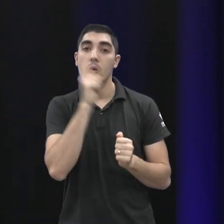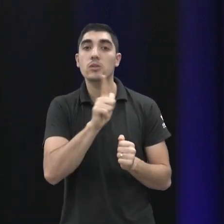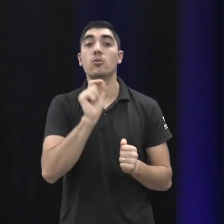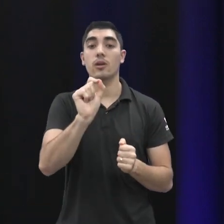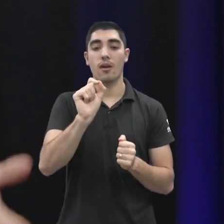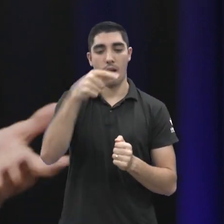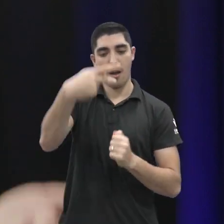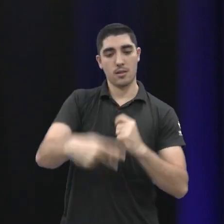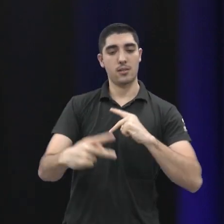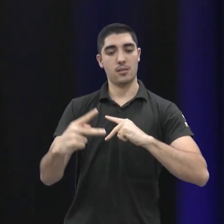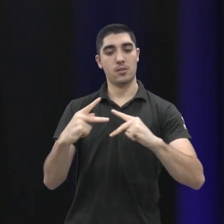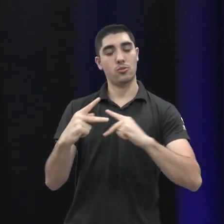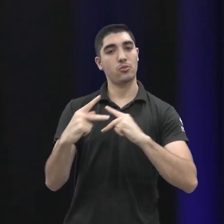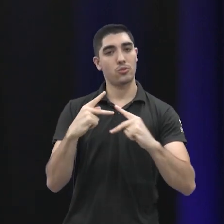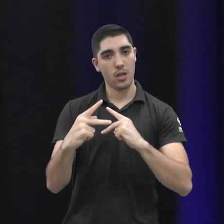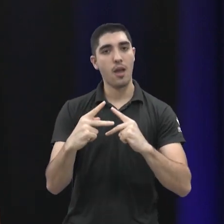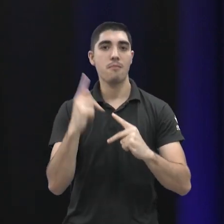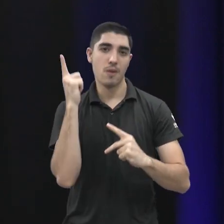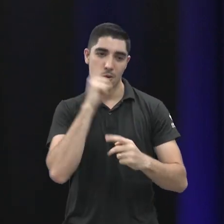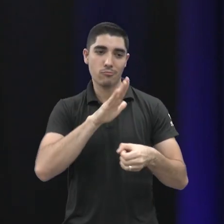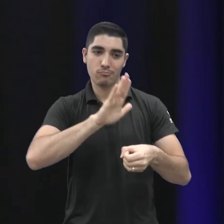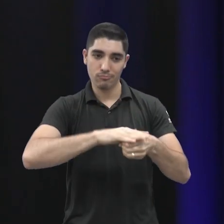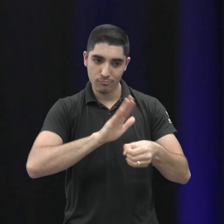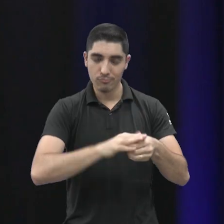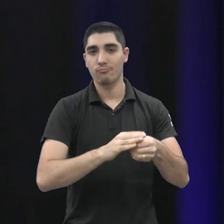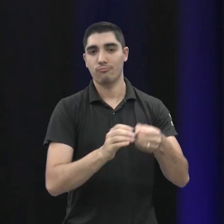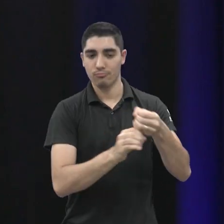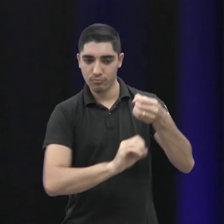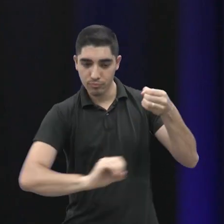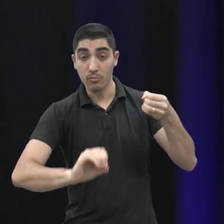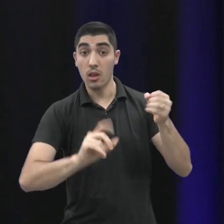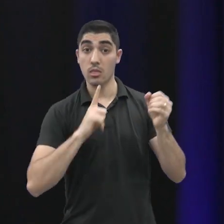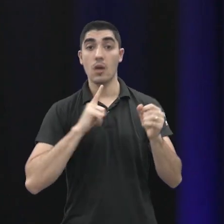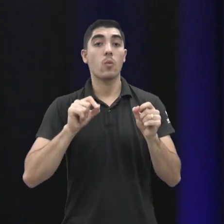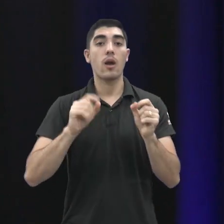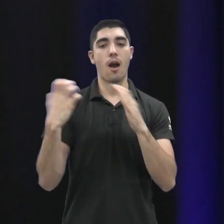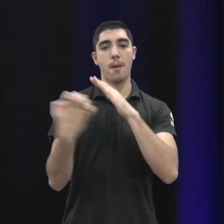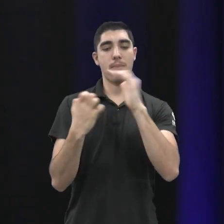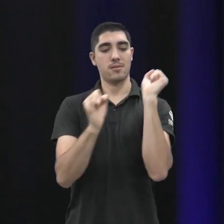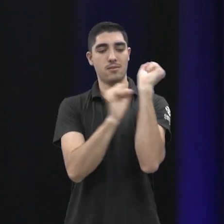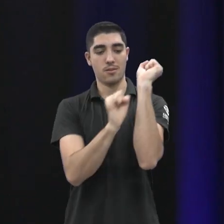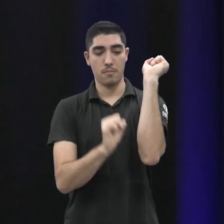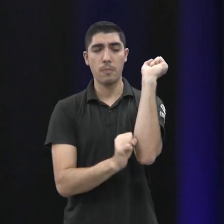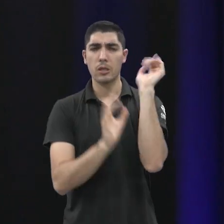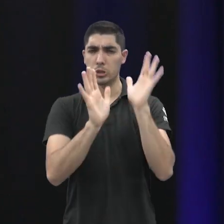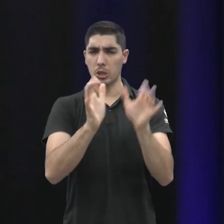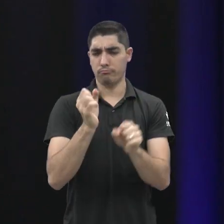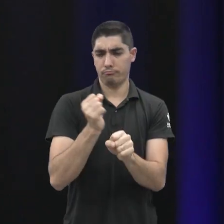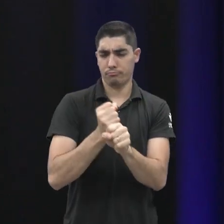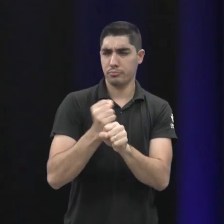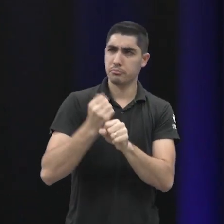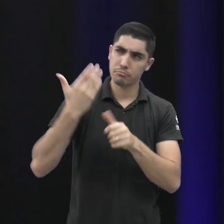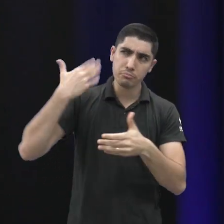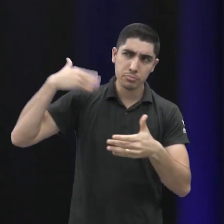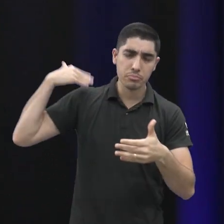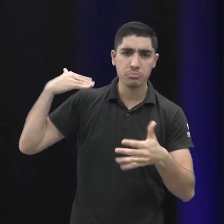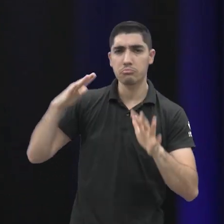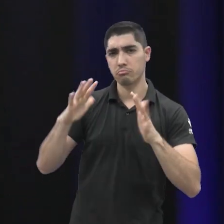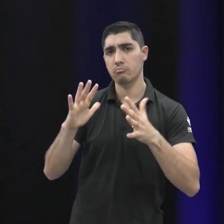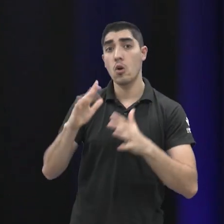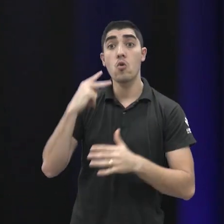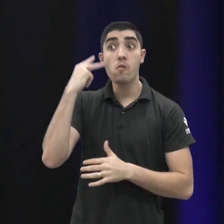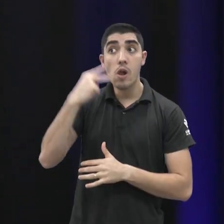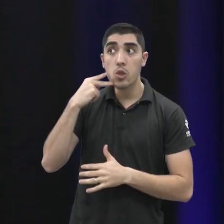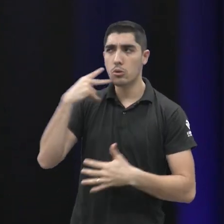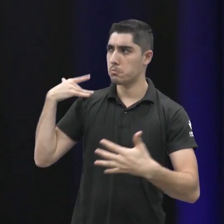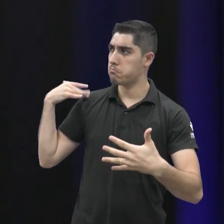atende aqui São José dos Campos, que é a Sabesp. E, inclusive, né, já tem alguns anos, algum tempinho aí, vamos colocar assim, que os